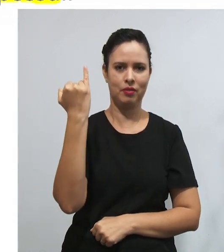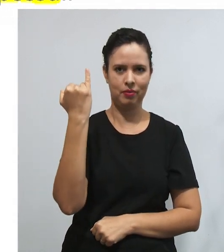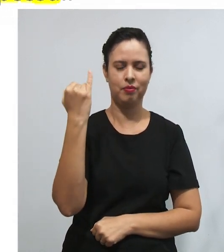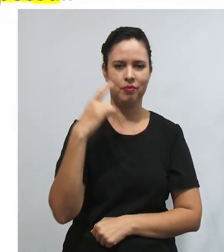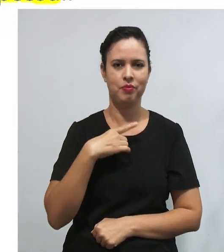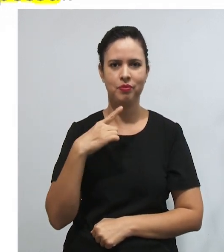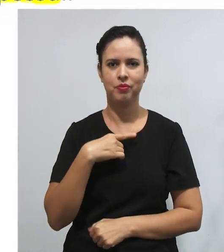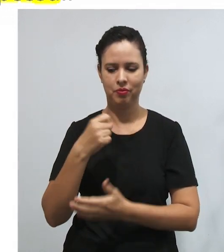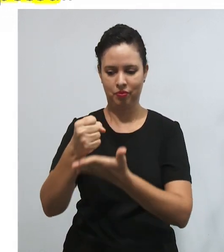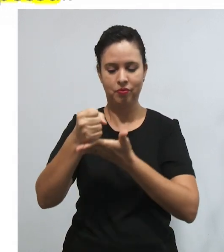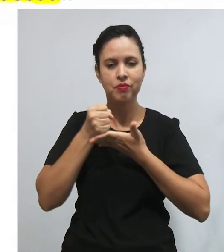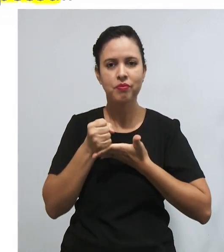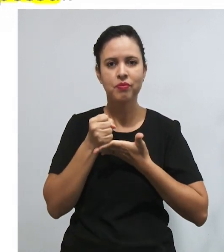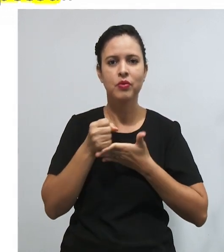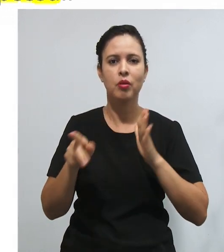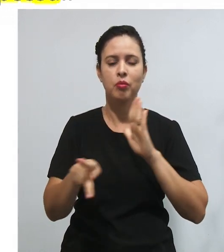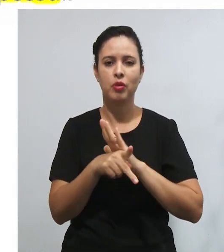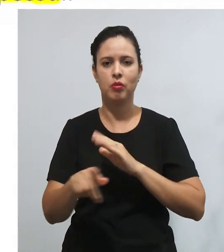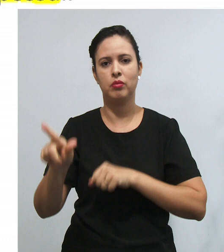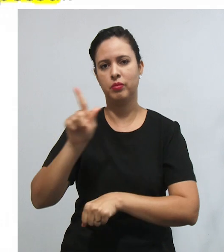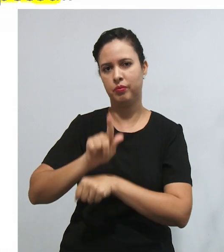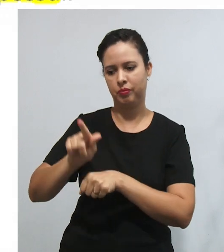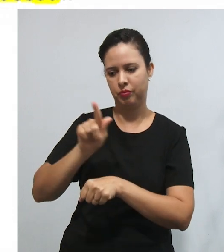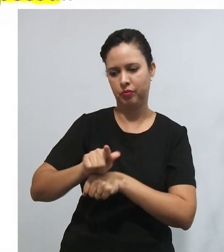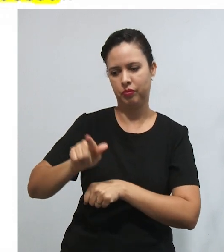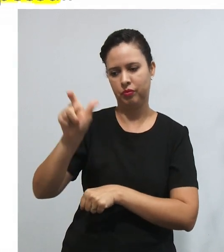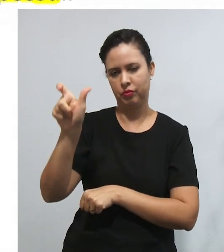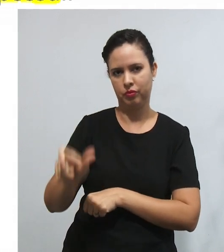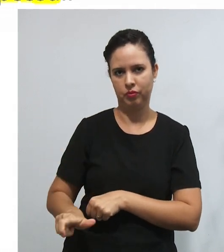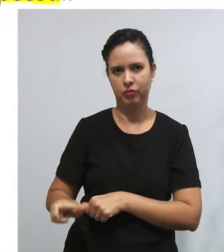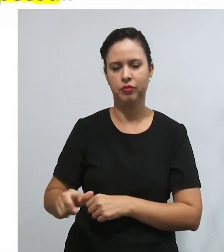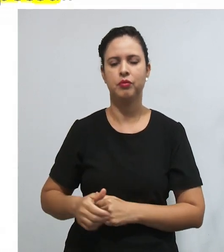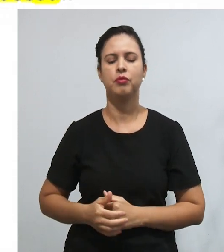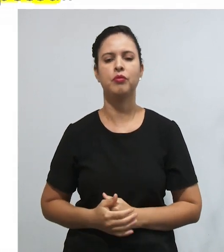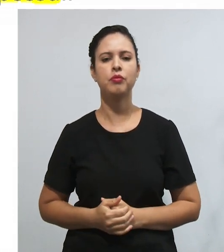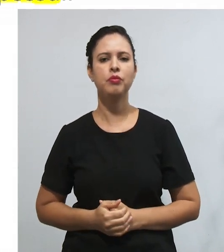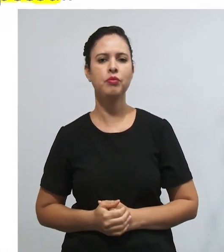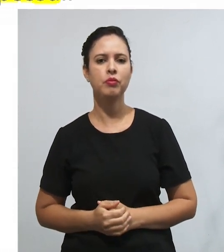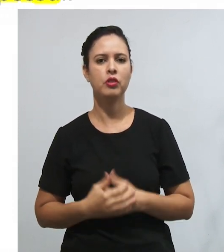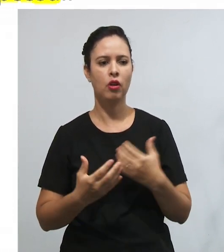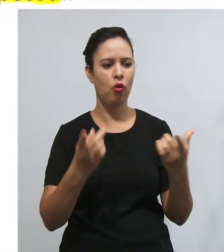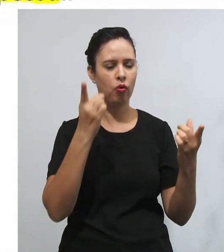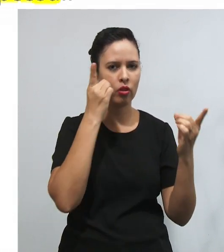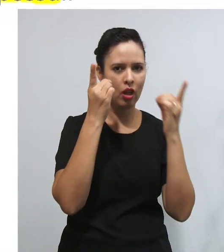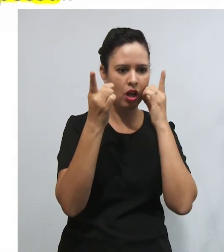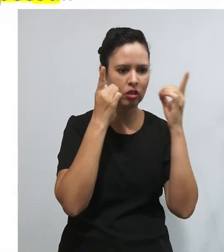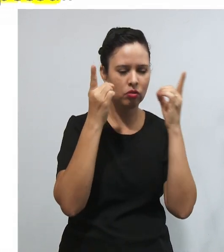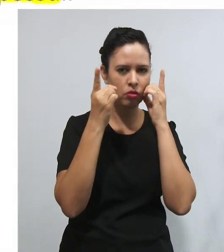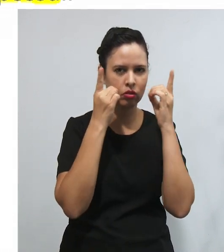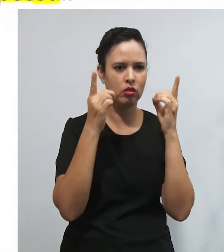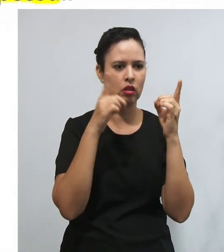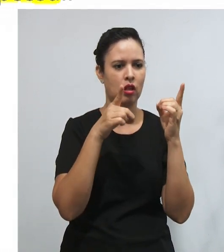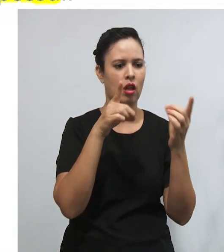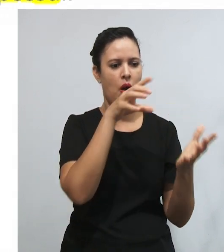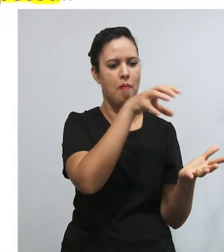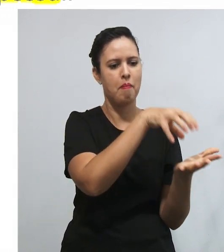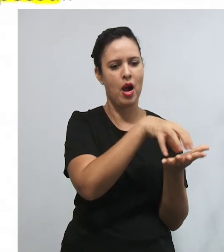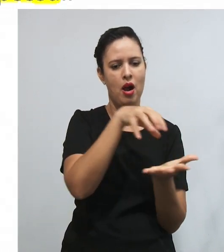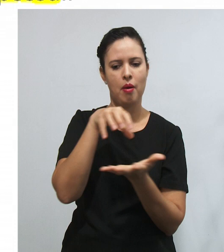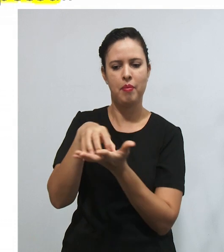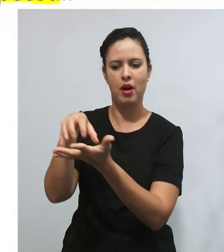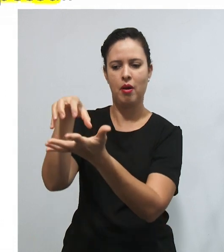relevante para o gestor. Né? Então, aqueles dados que estavam espalhados entre os diversos setores, agora eles podem